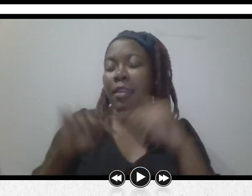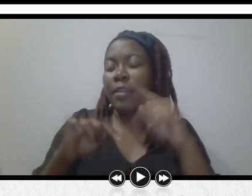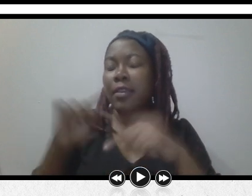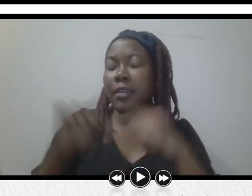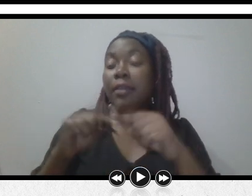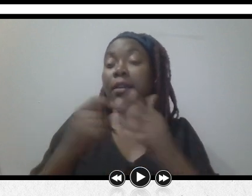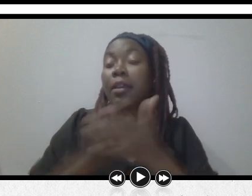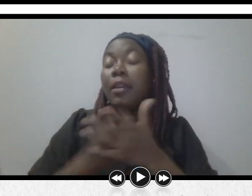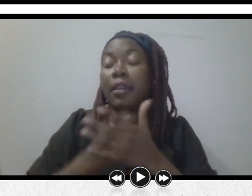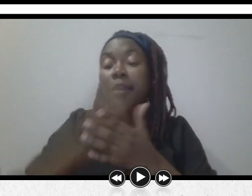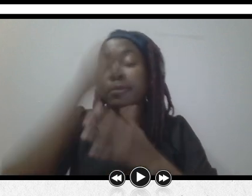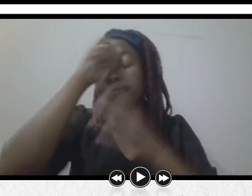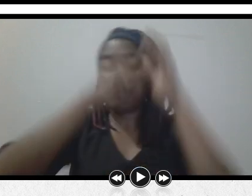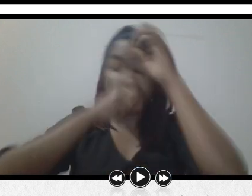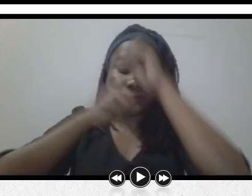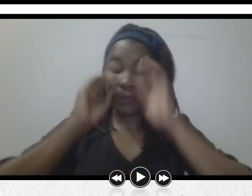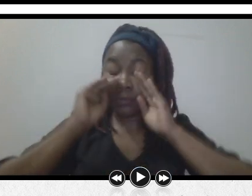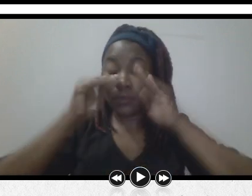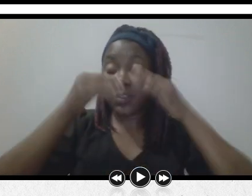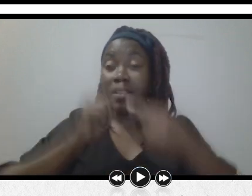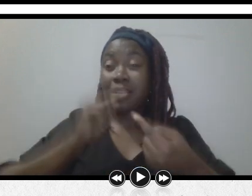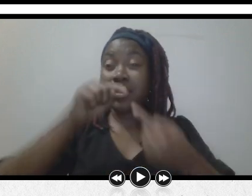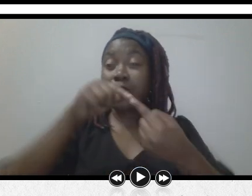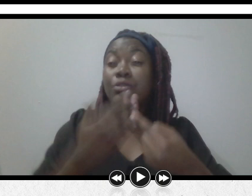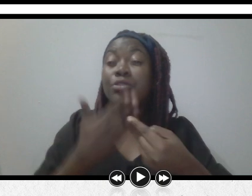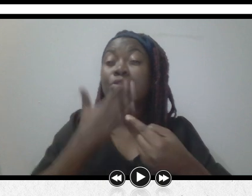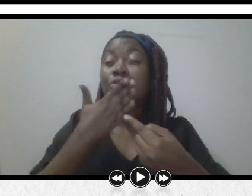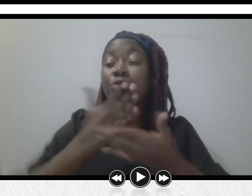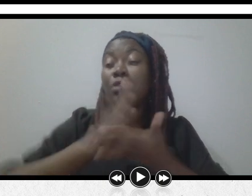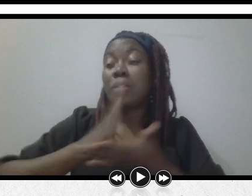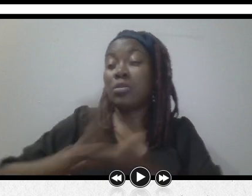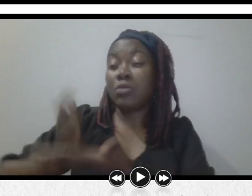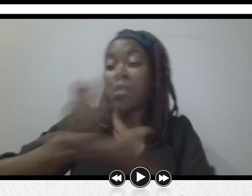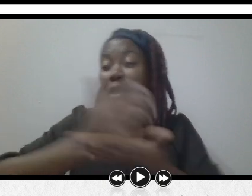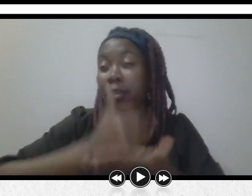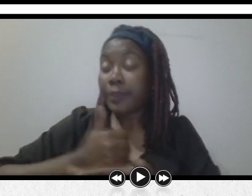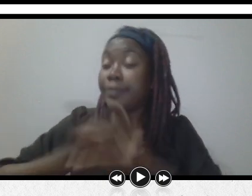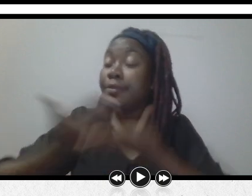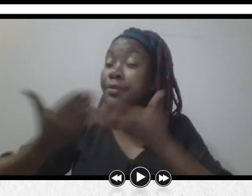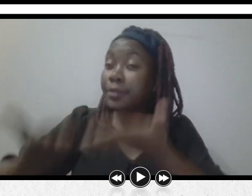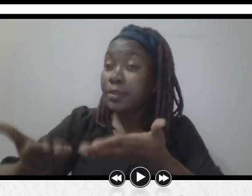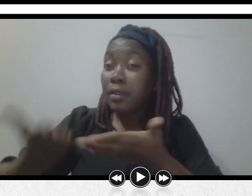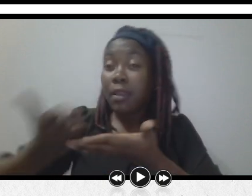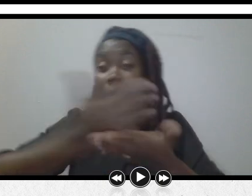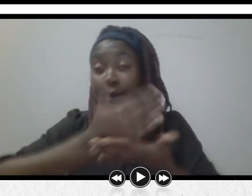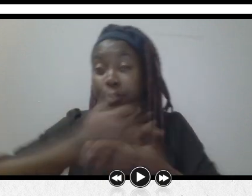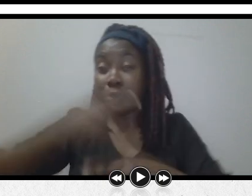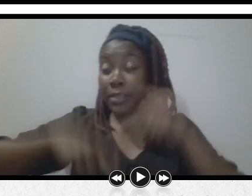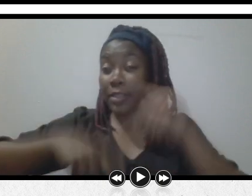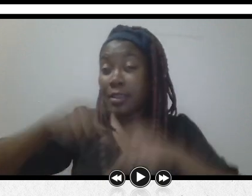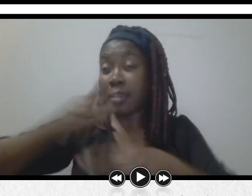Essa triagem, a separação desses materiais, ela requer conhecimento específico referente aos tipos de resíduos